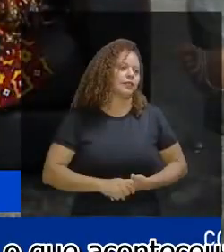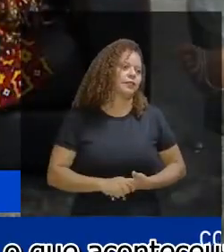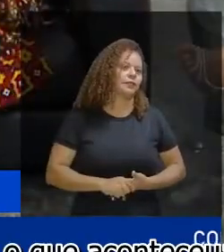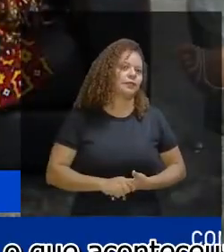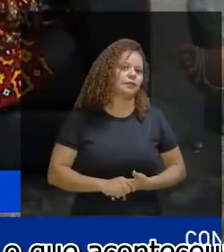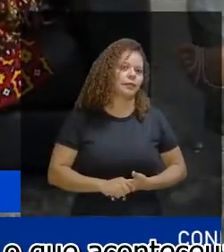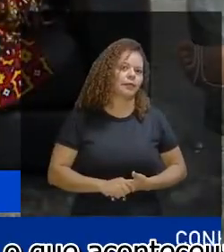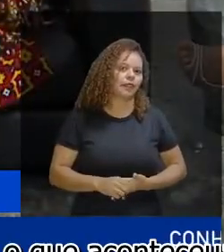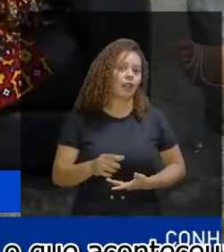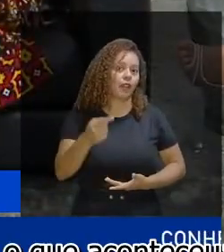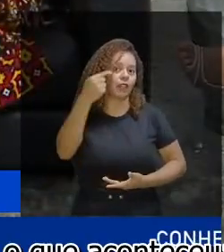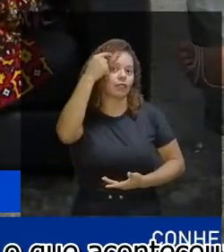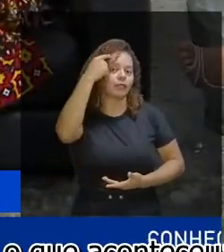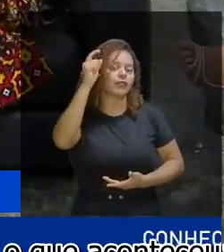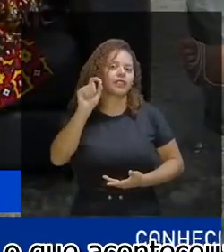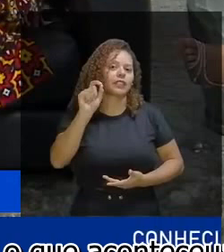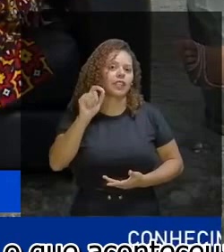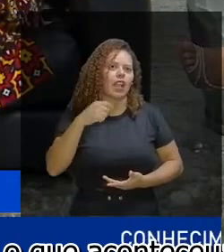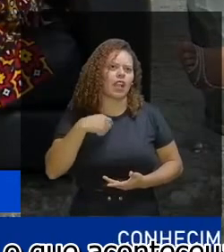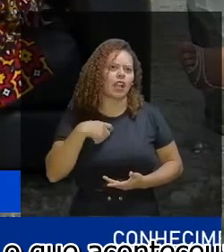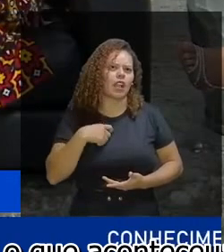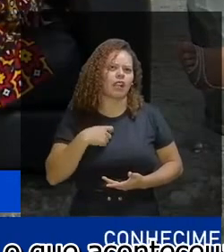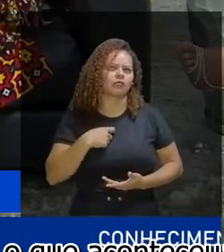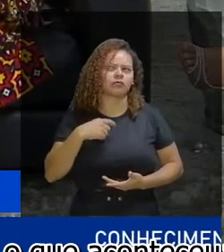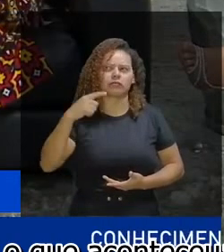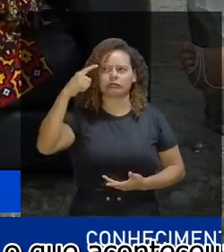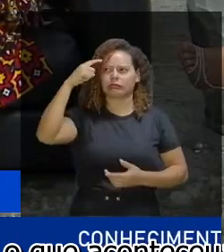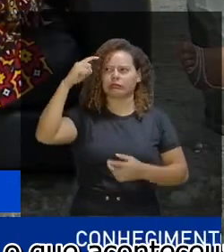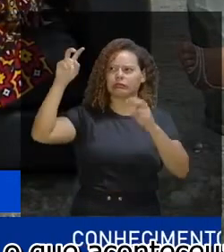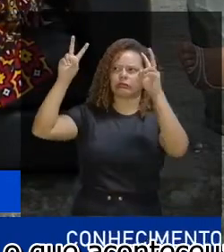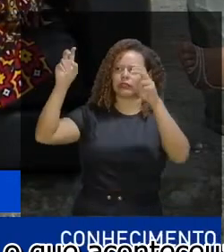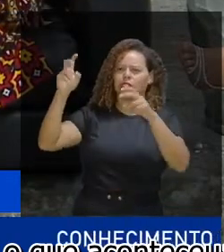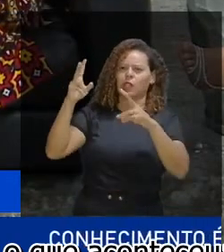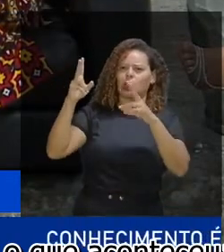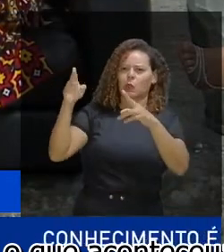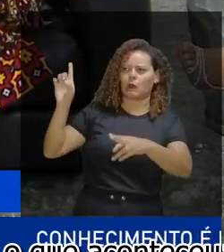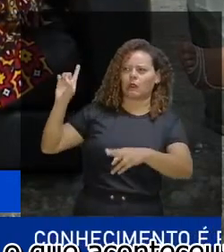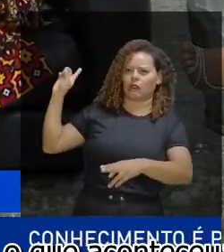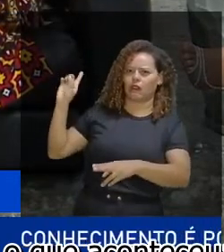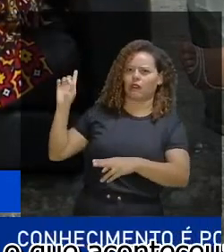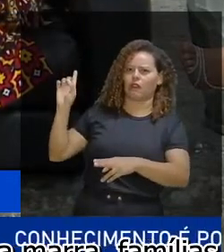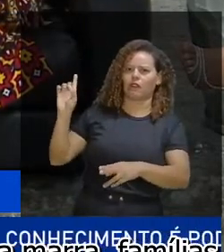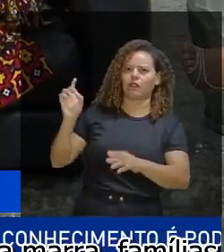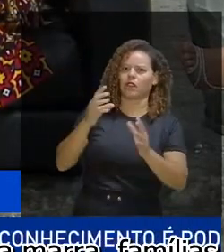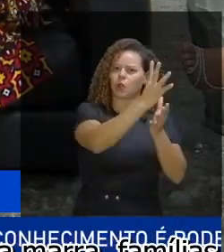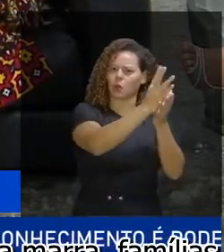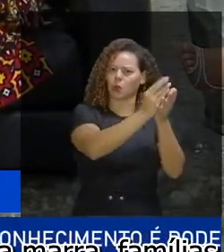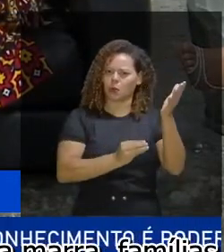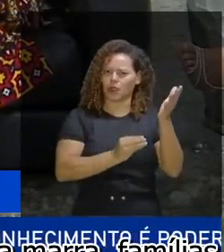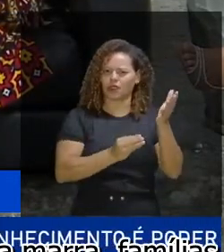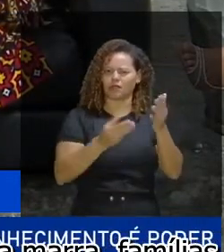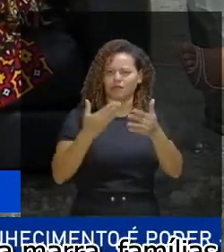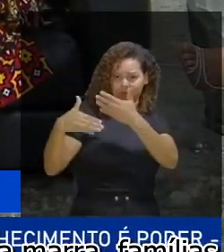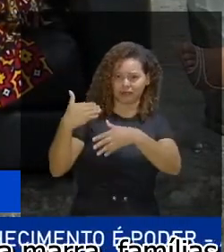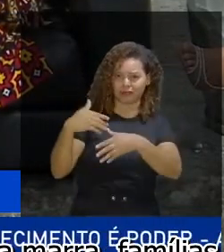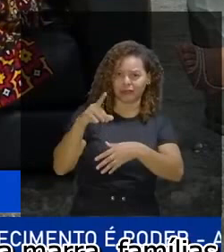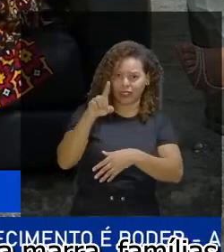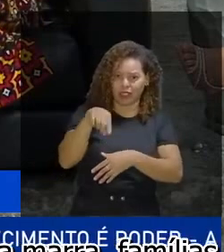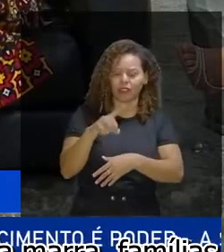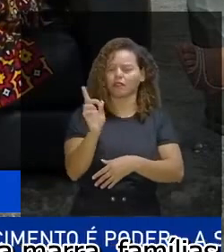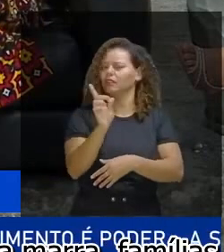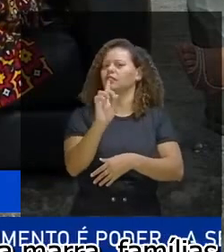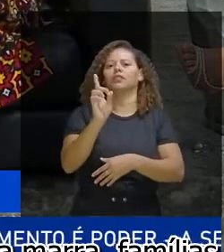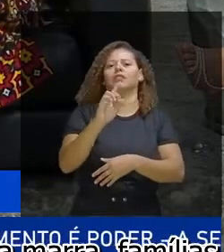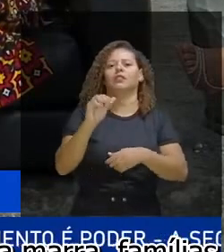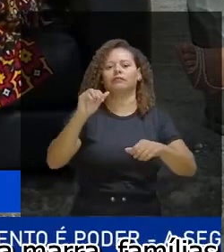que nós temos que corrigir, sim, isso, porque olha o que aconteceu. Nós trouxemos os antepassados de